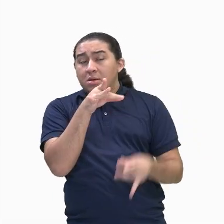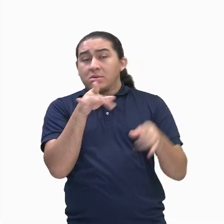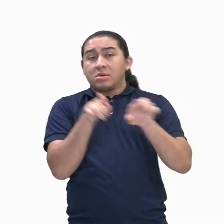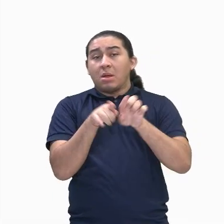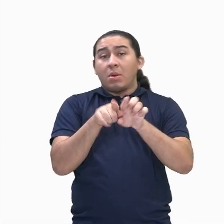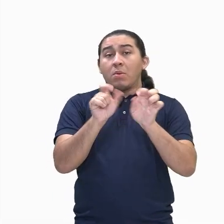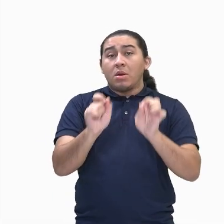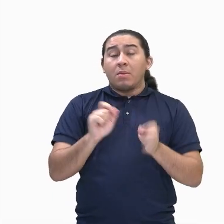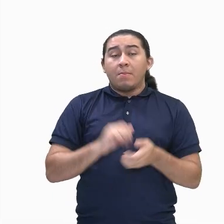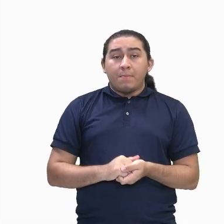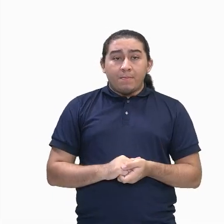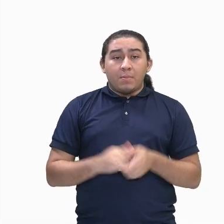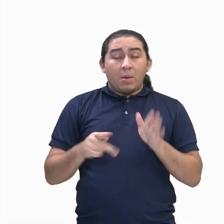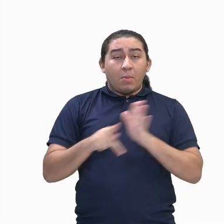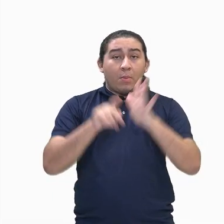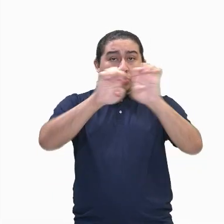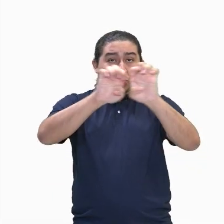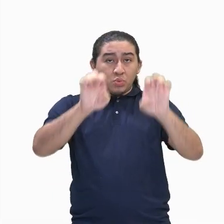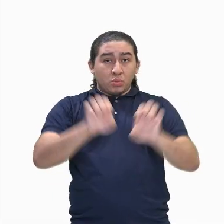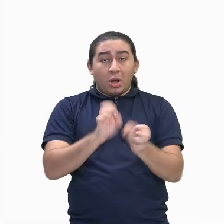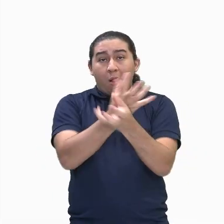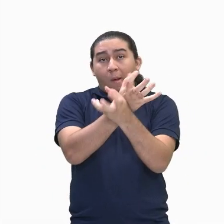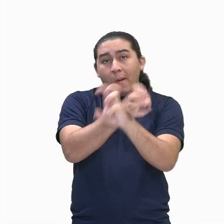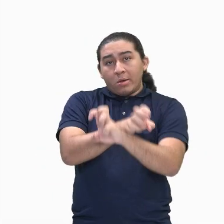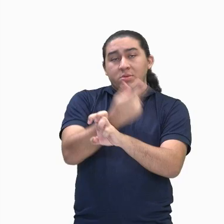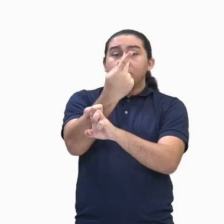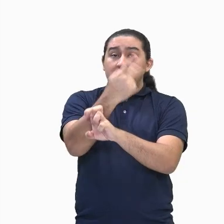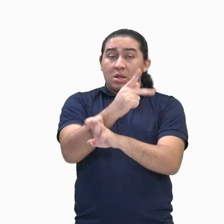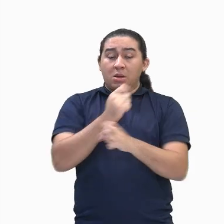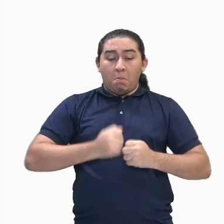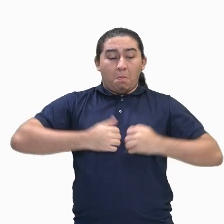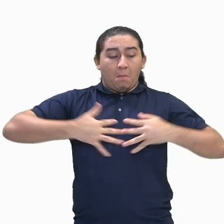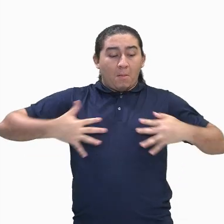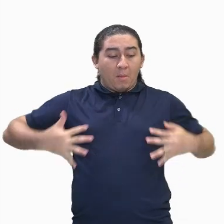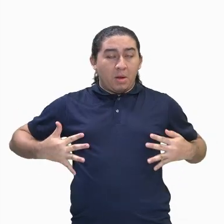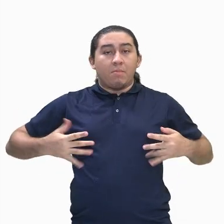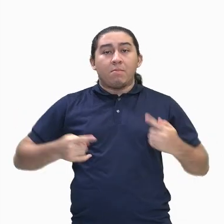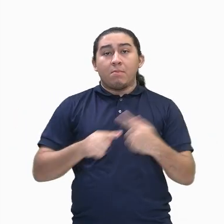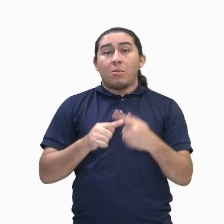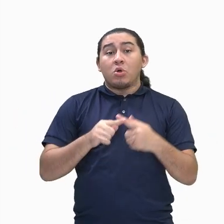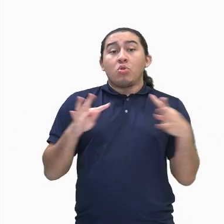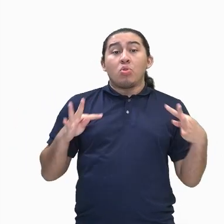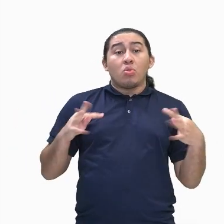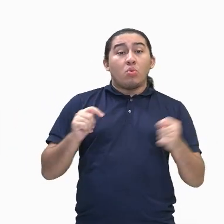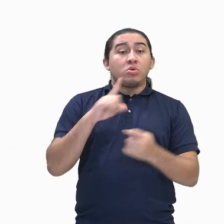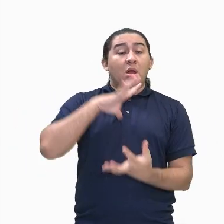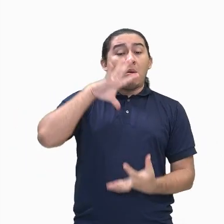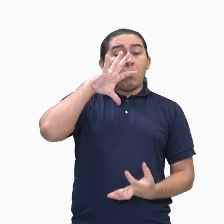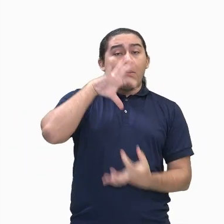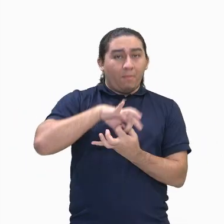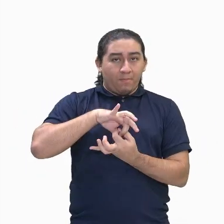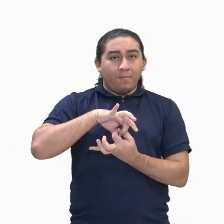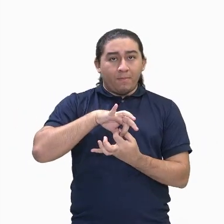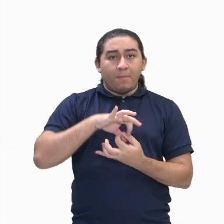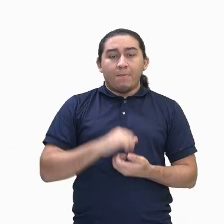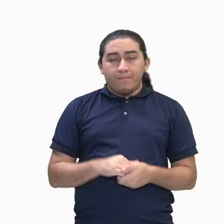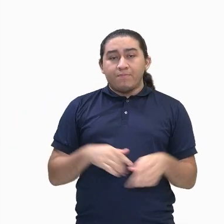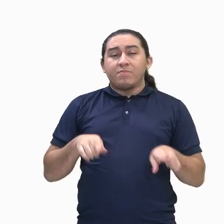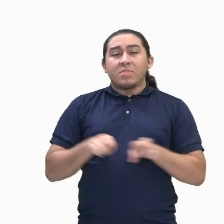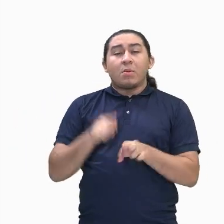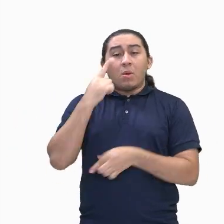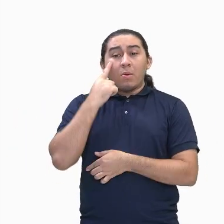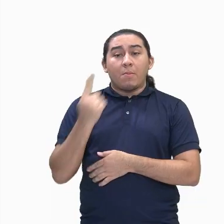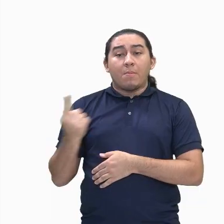da questão da estrutura óssea. Por quê? Porque tudo está comunicando. E ali não deixa